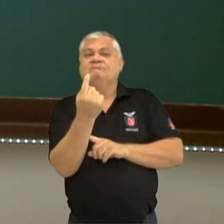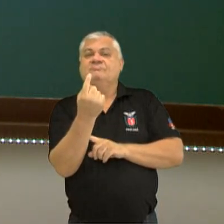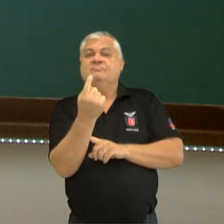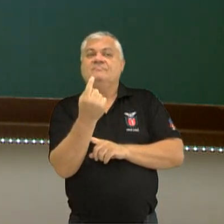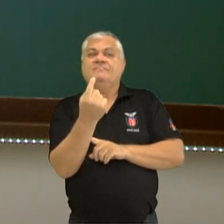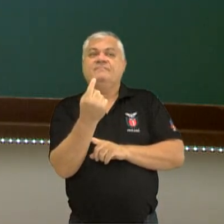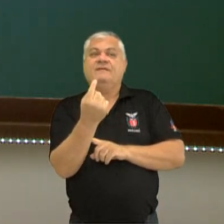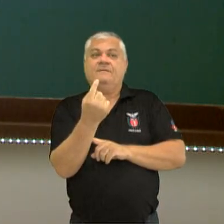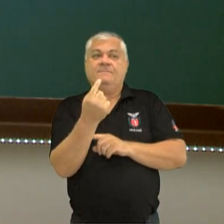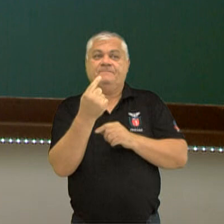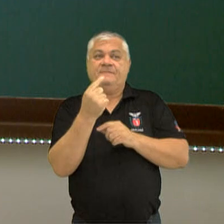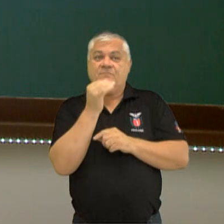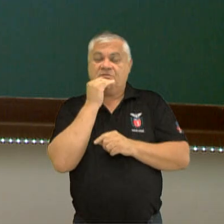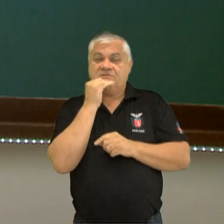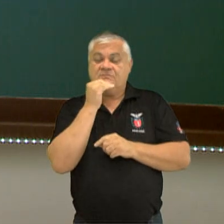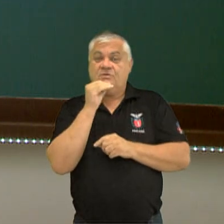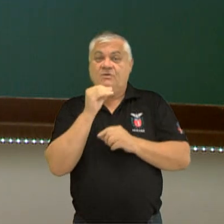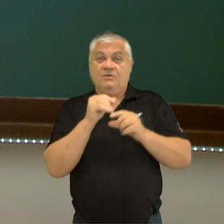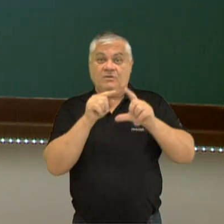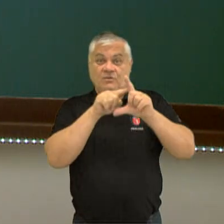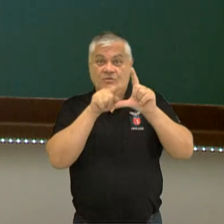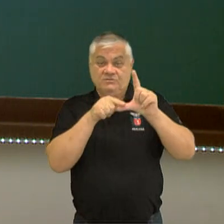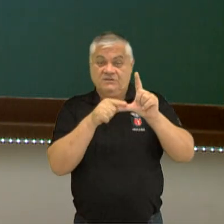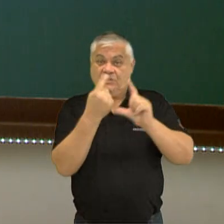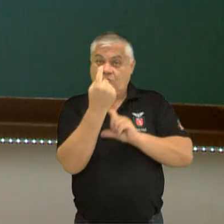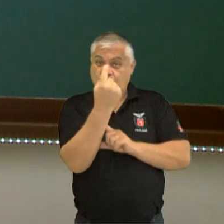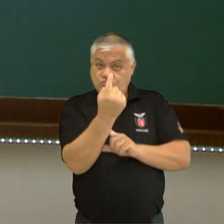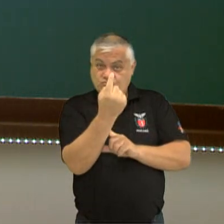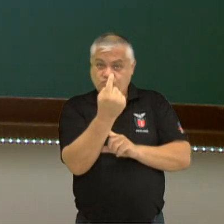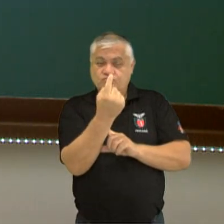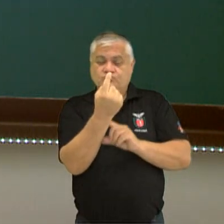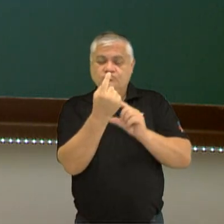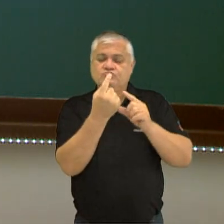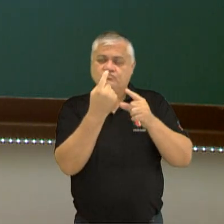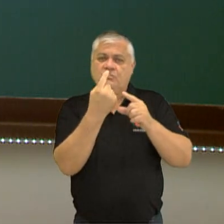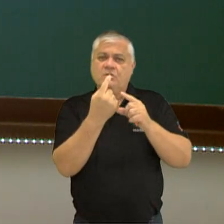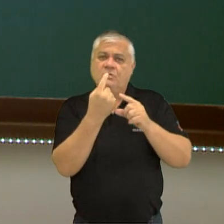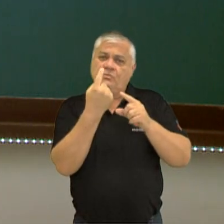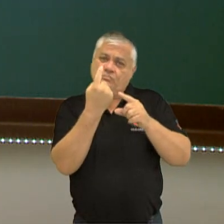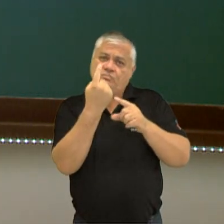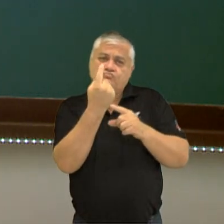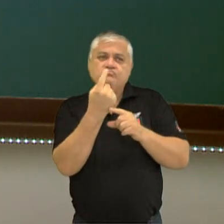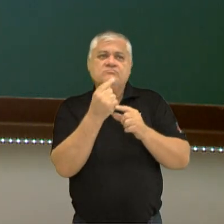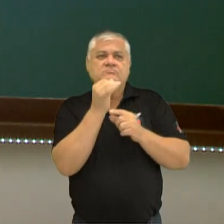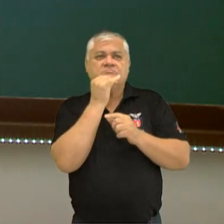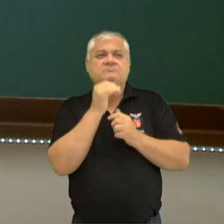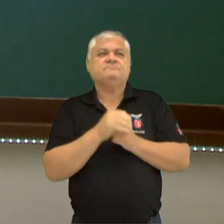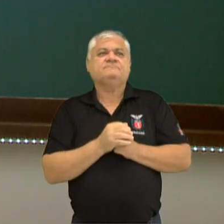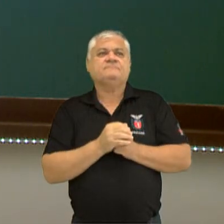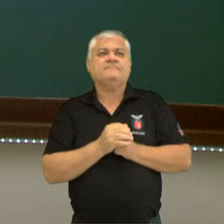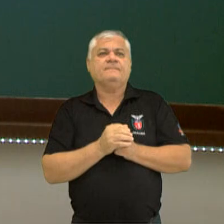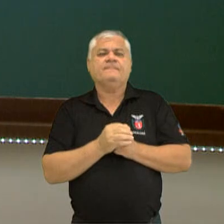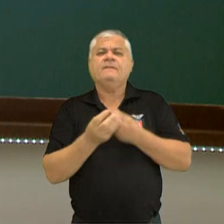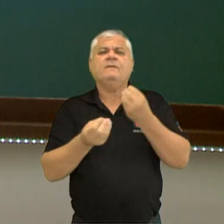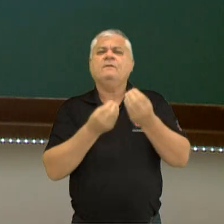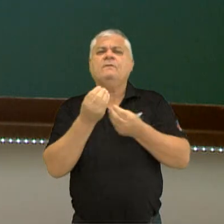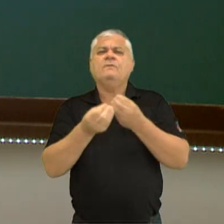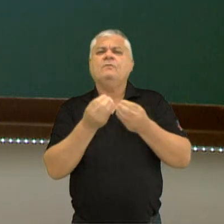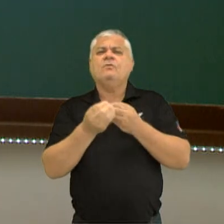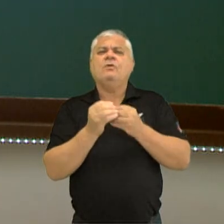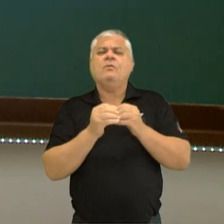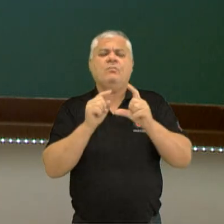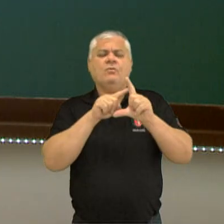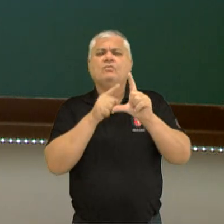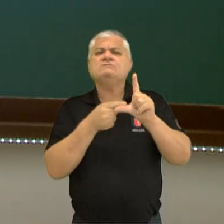1. Então, eu sei que o cosseno, quando o ângulo é 1, vale 1. Que ângulo que tem o